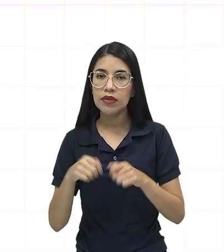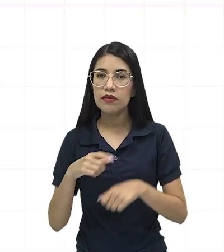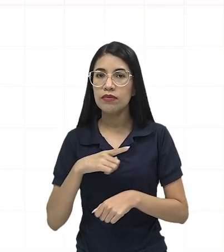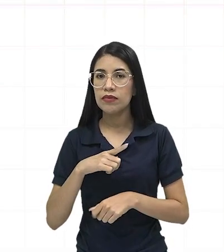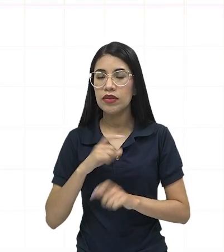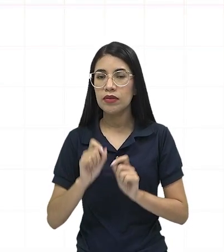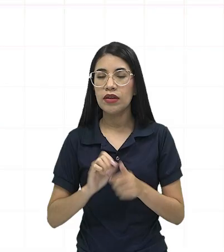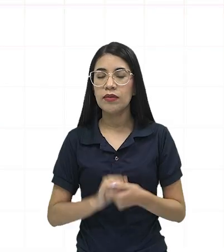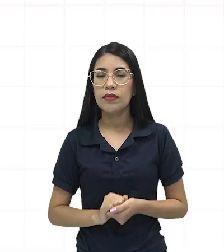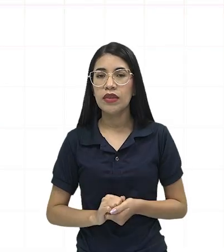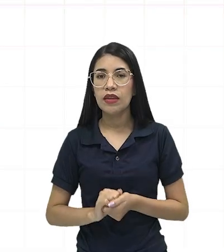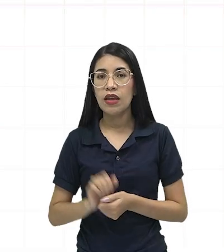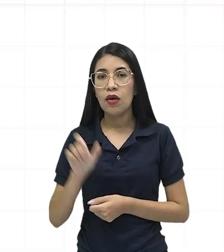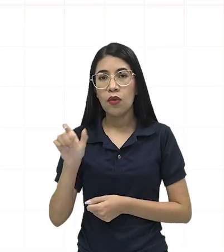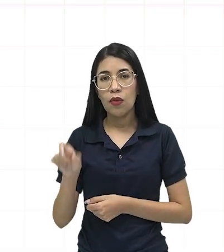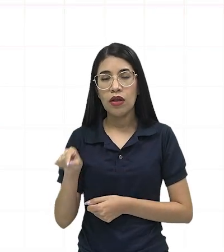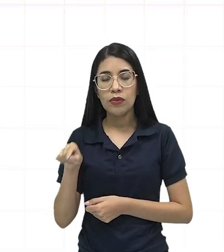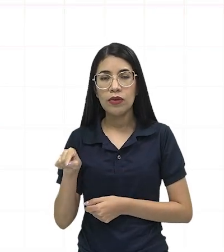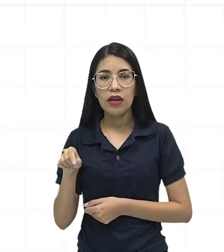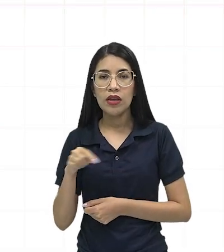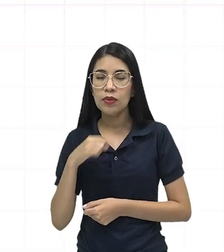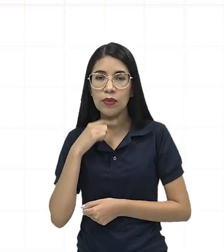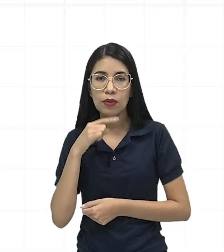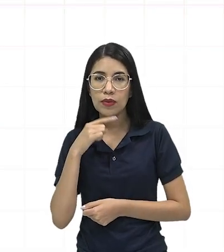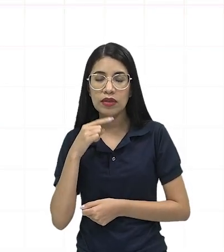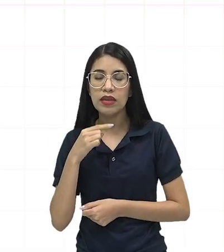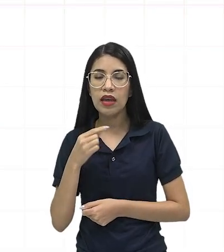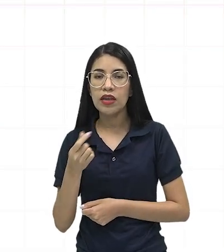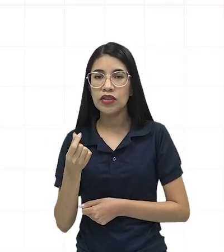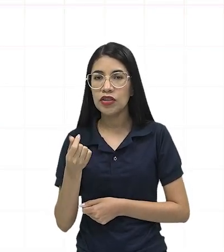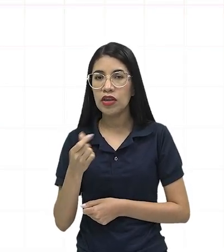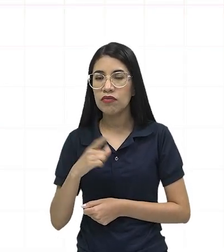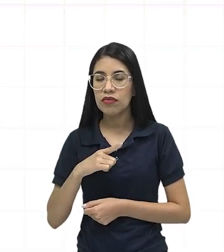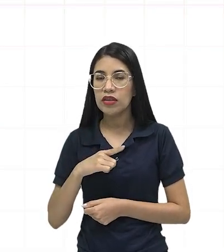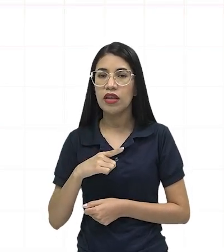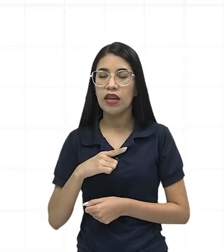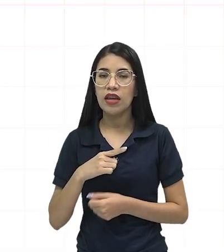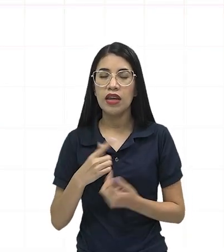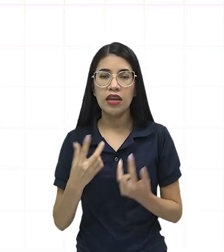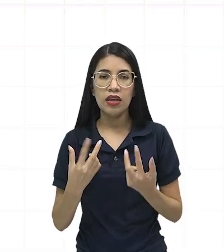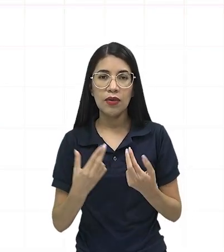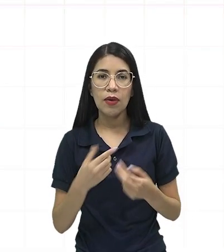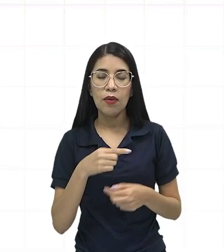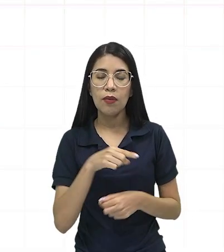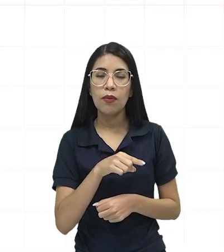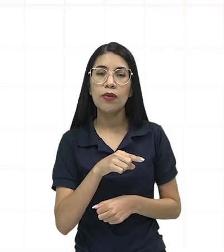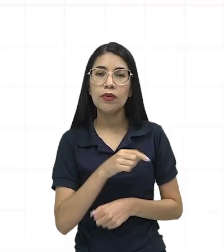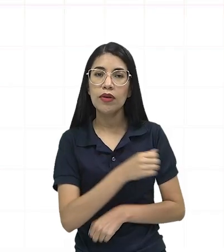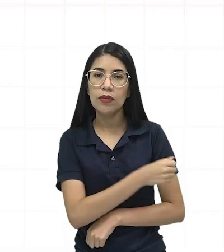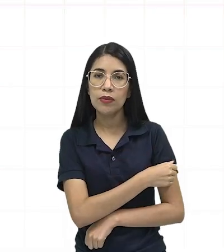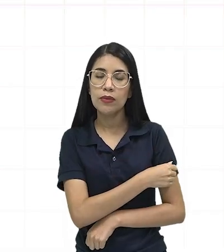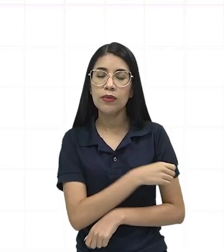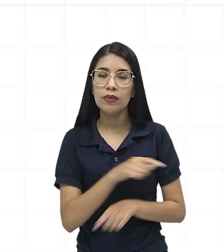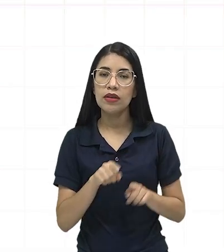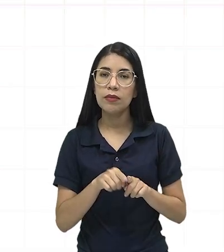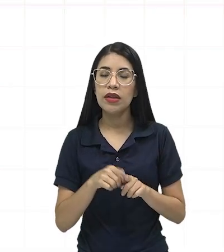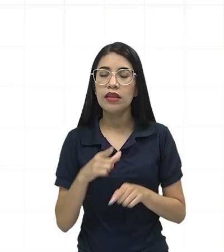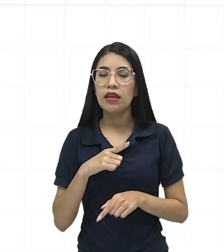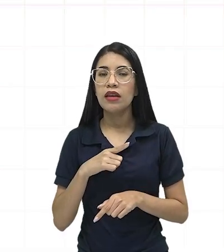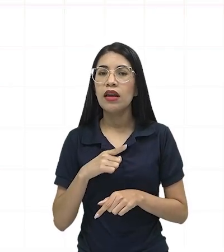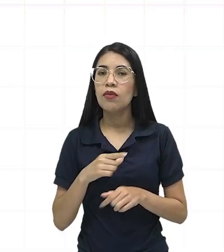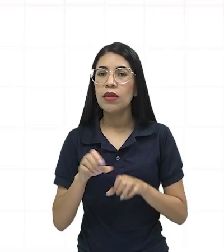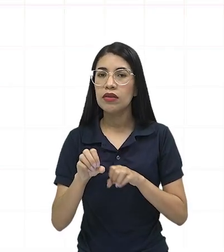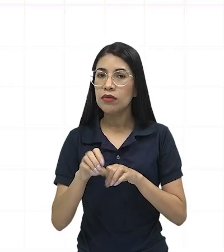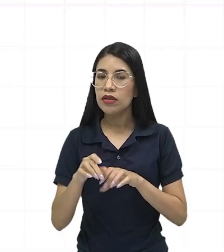tanto aquele que não tem condições tão boas, tá, chegue também à escola e tenha uma educação